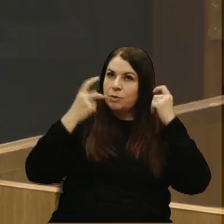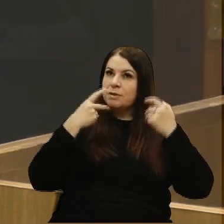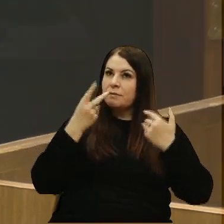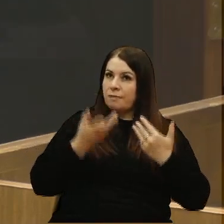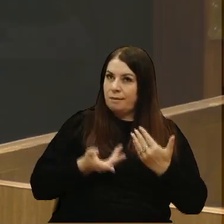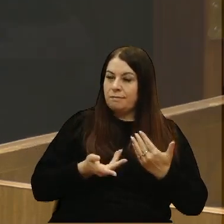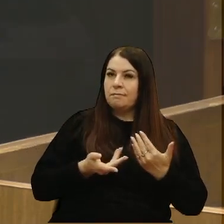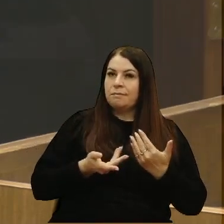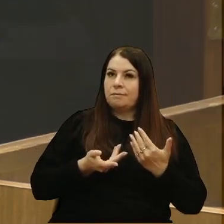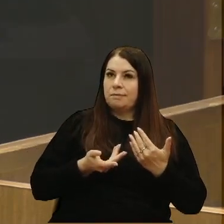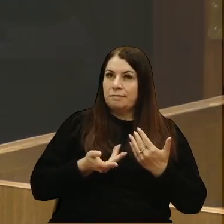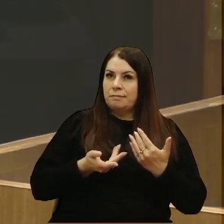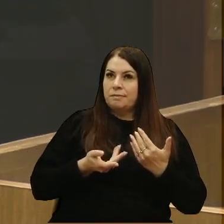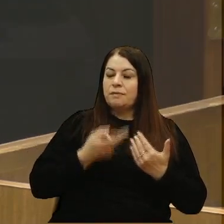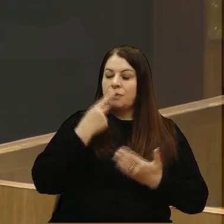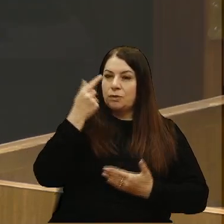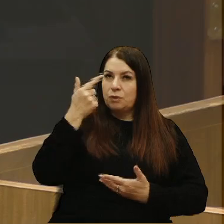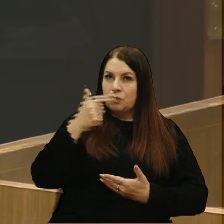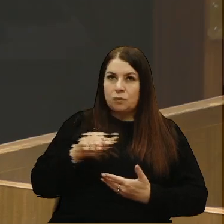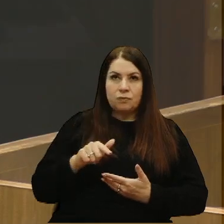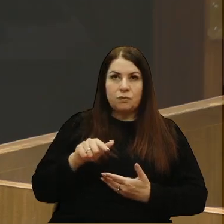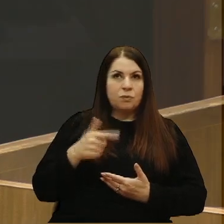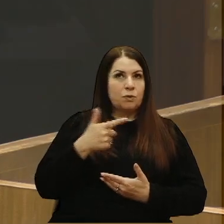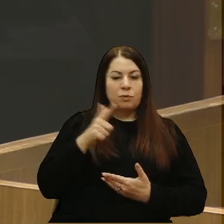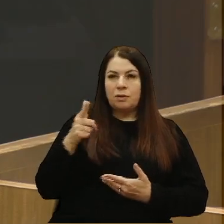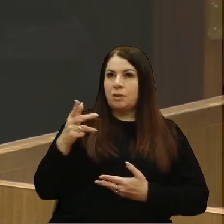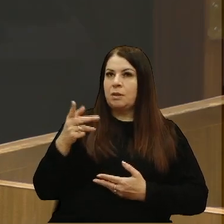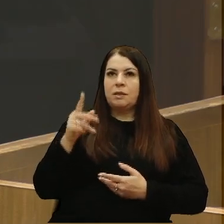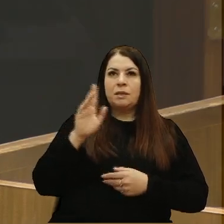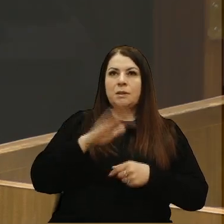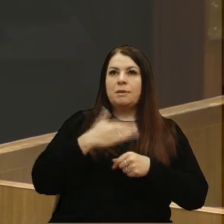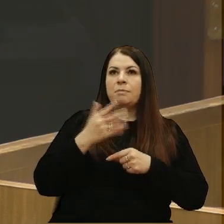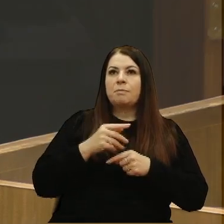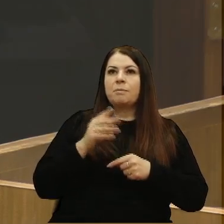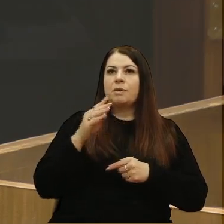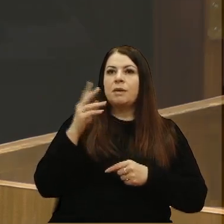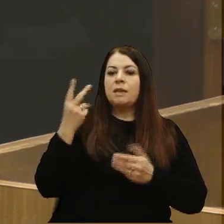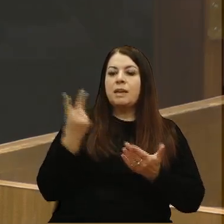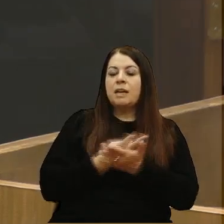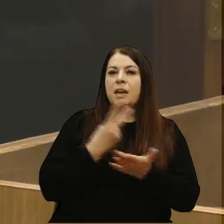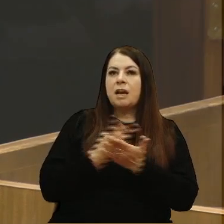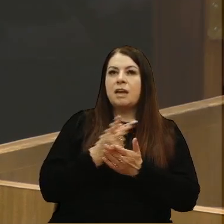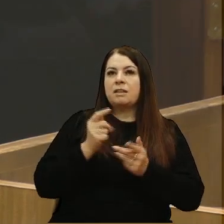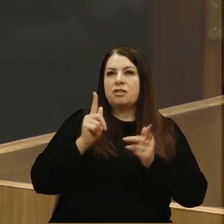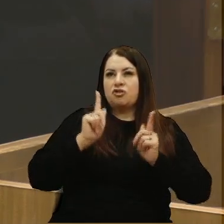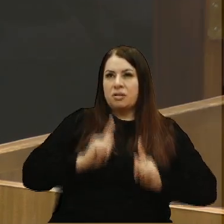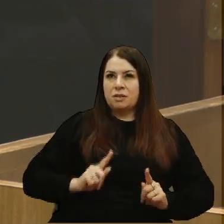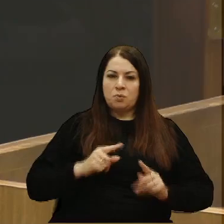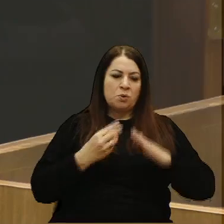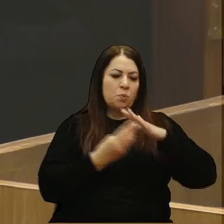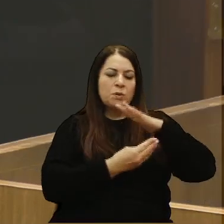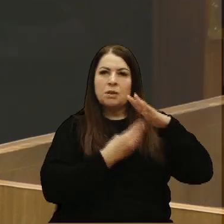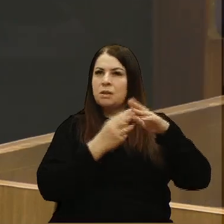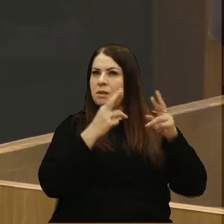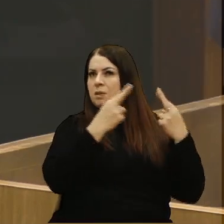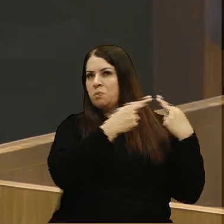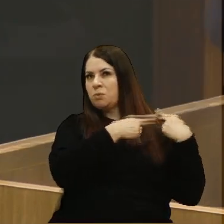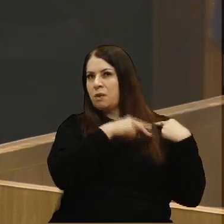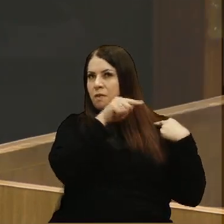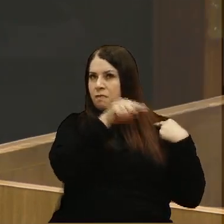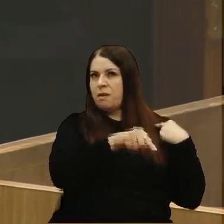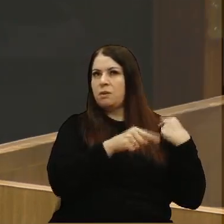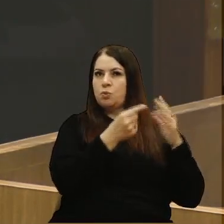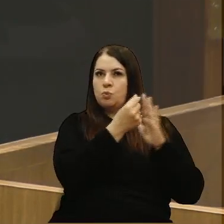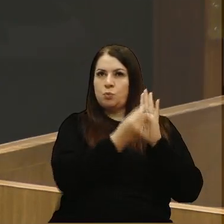falas e reitero, não atribuam má gestão e não terceirizem a responsabilidade de